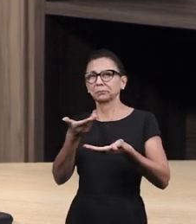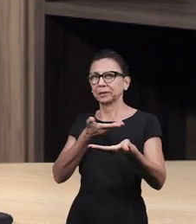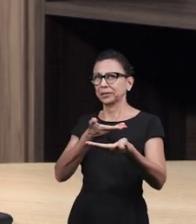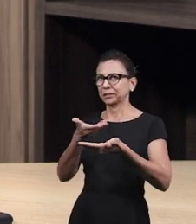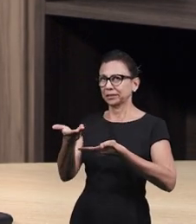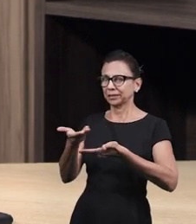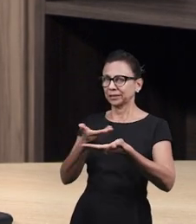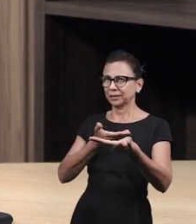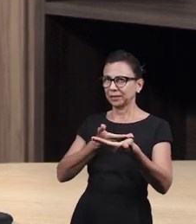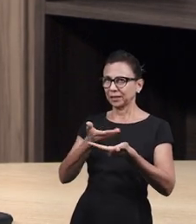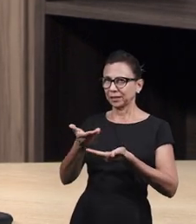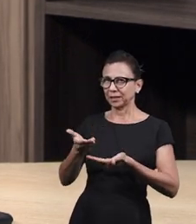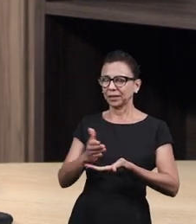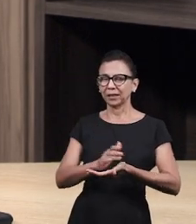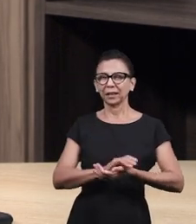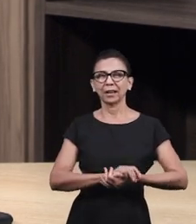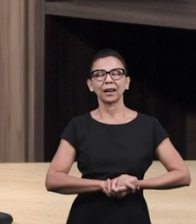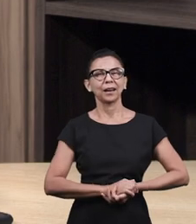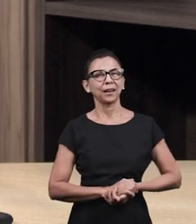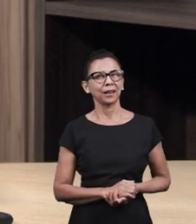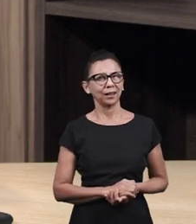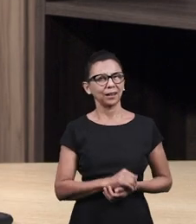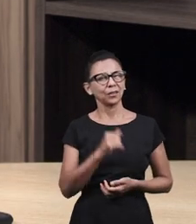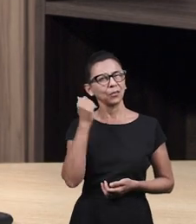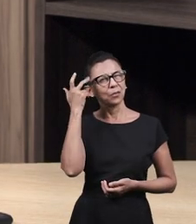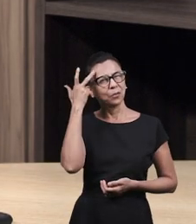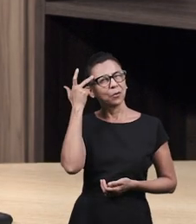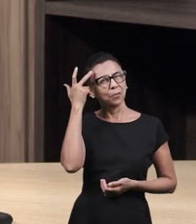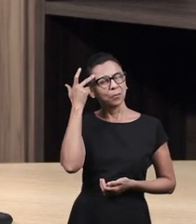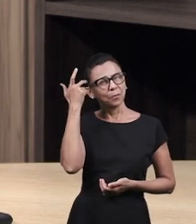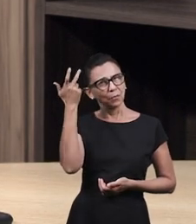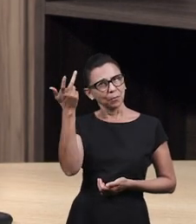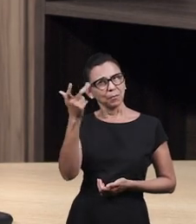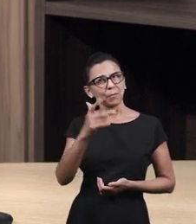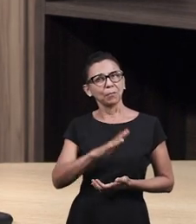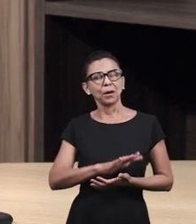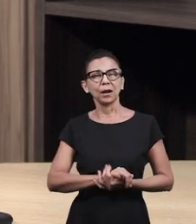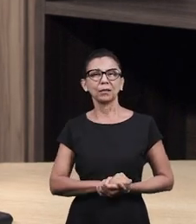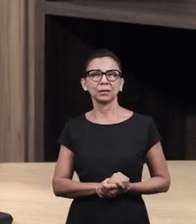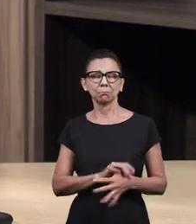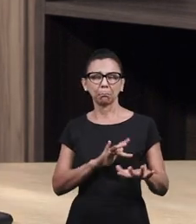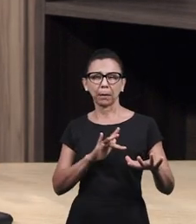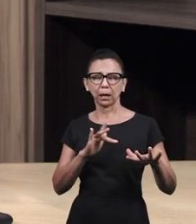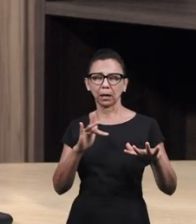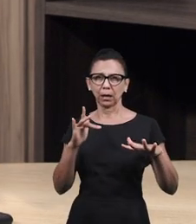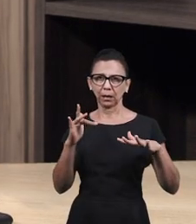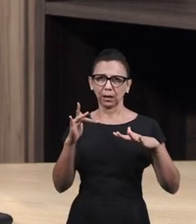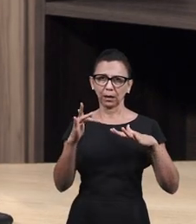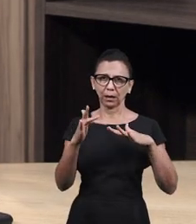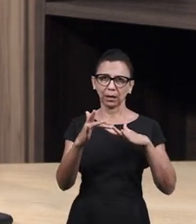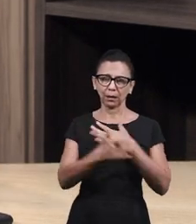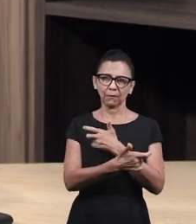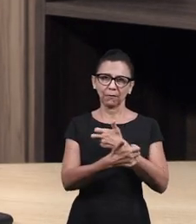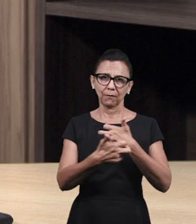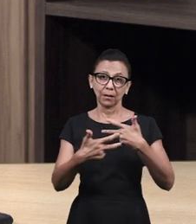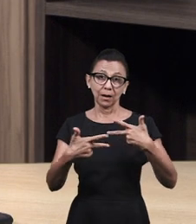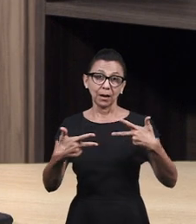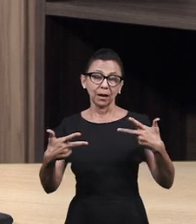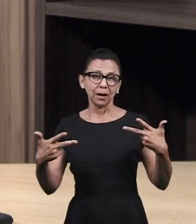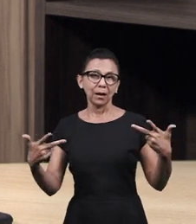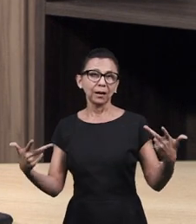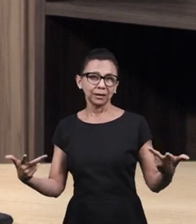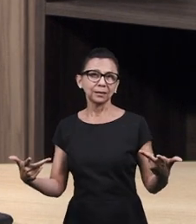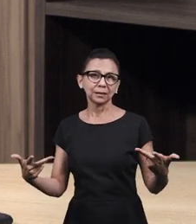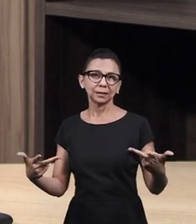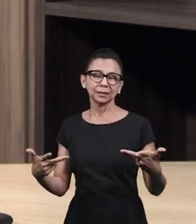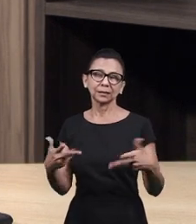aquelas ações que são típicas desses canais de multiplataformas que nós utilizamos hoje